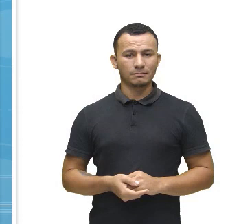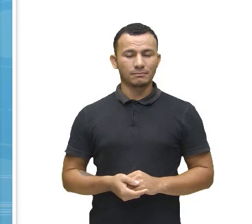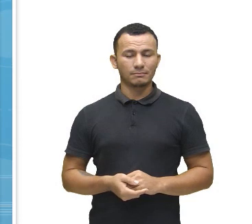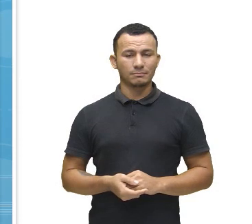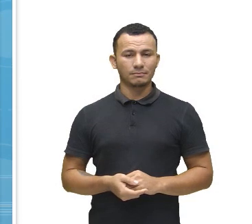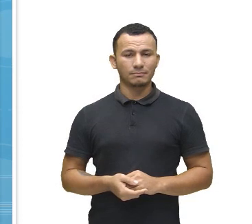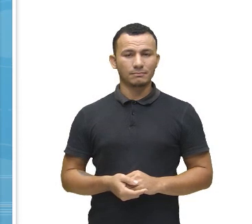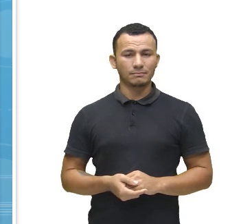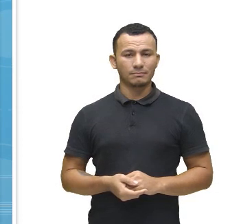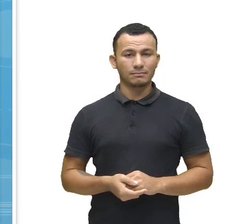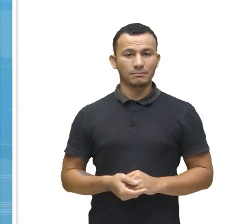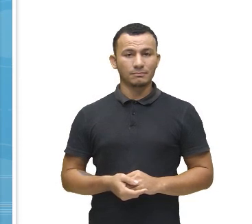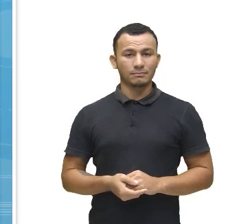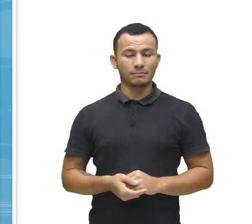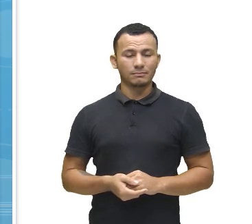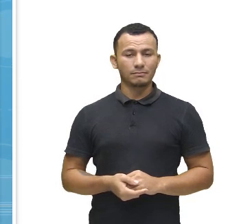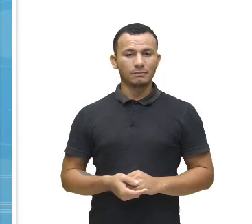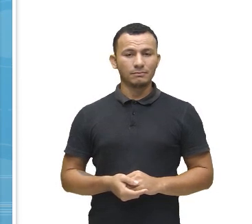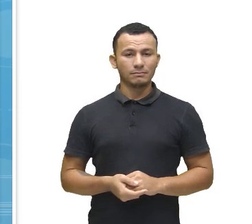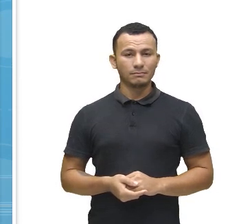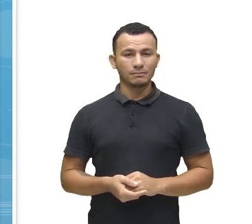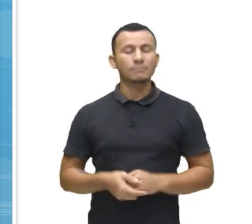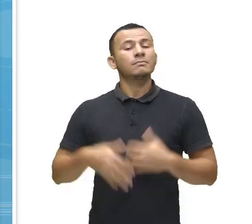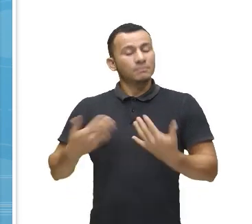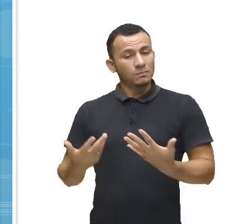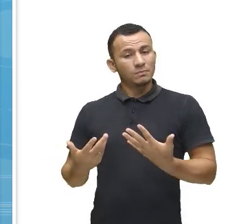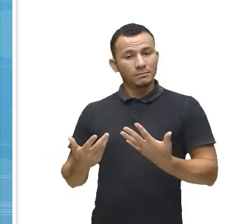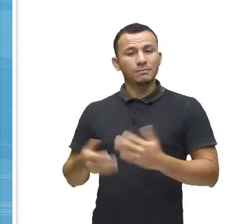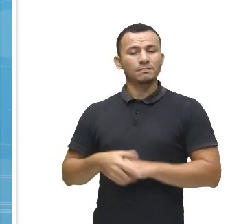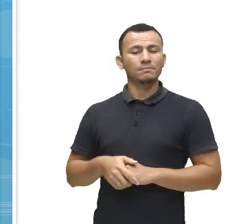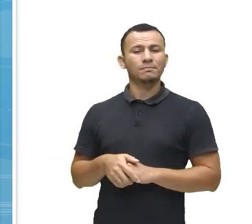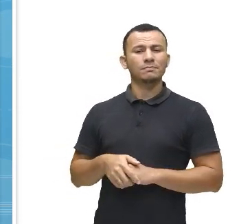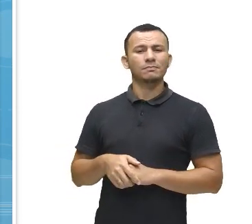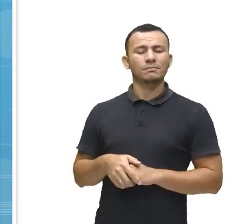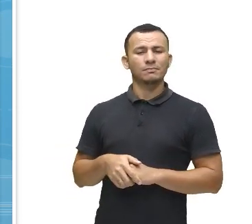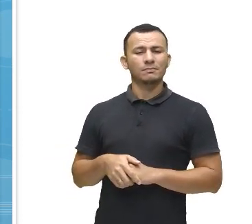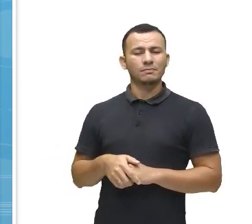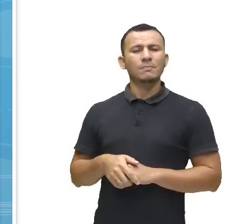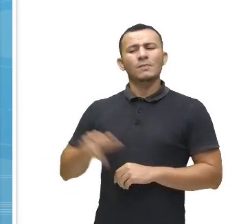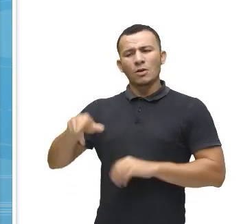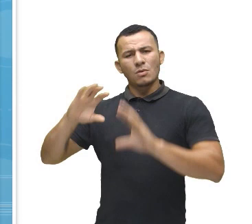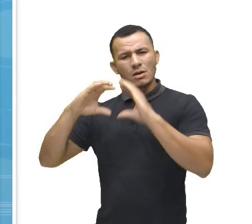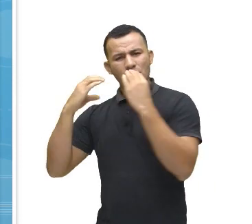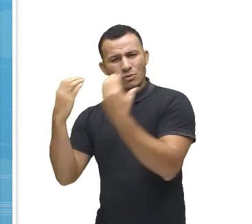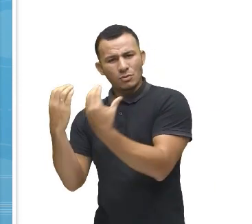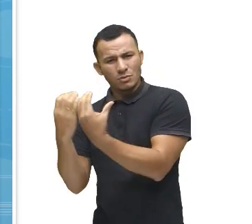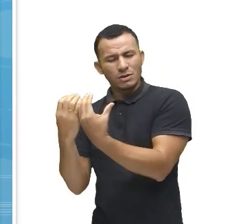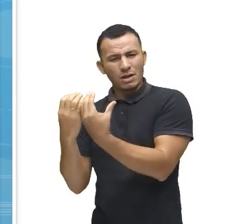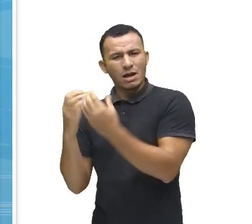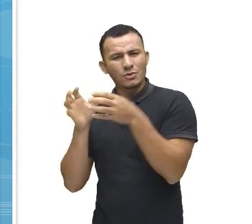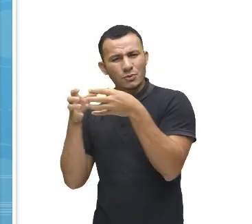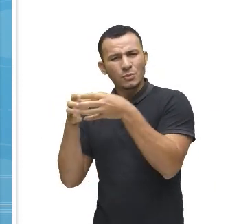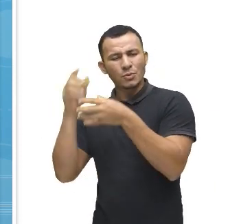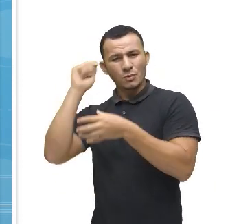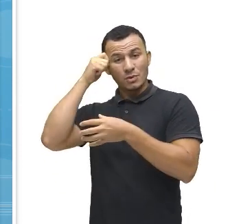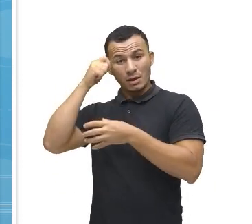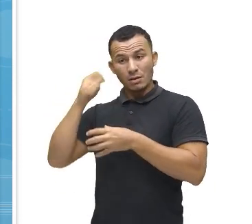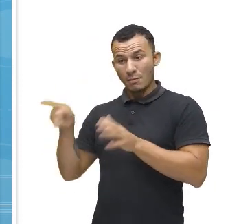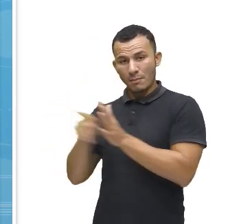O que eles procuram? A resposta é o seguinte. Essas comunidades de quilombolas